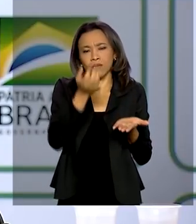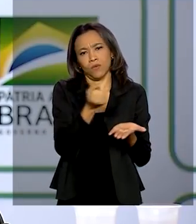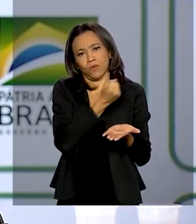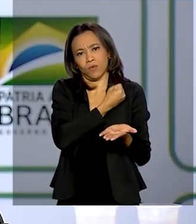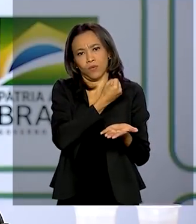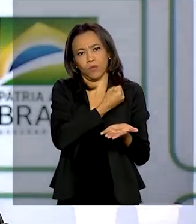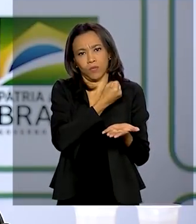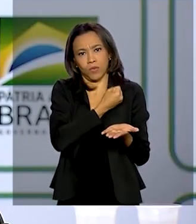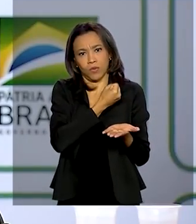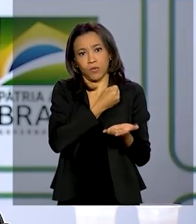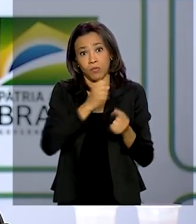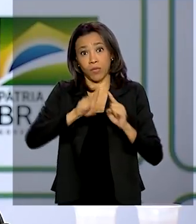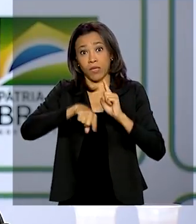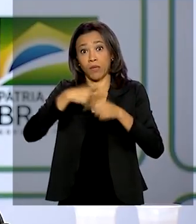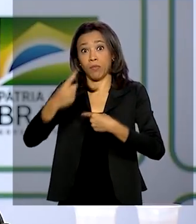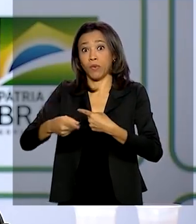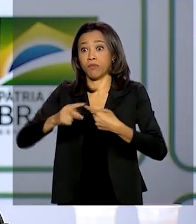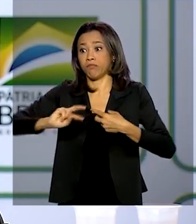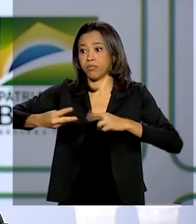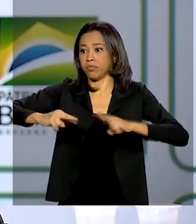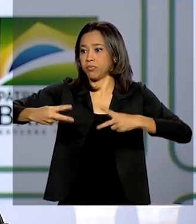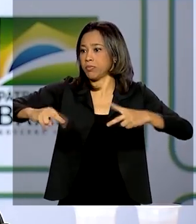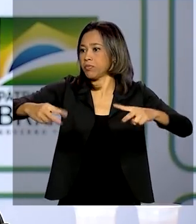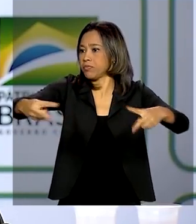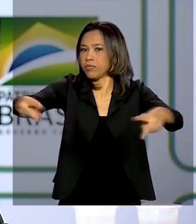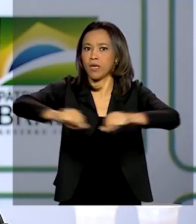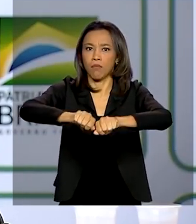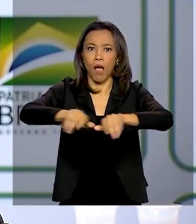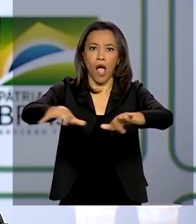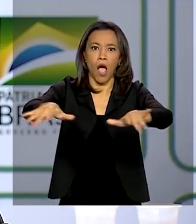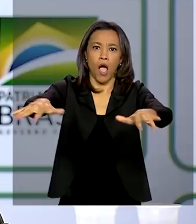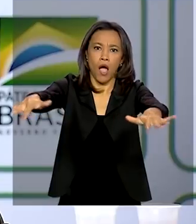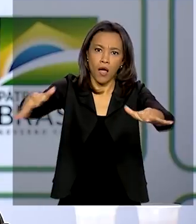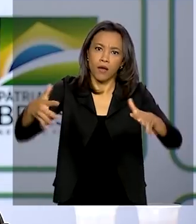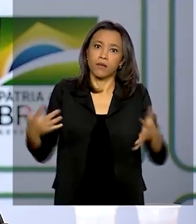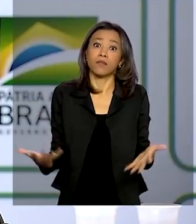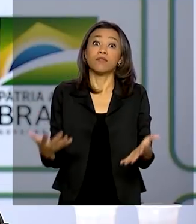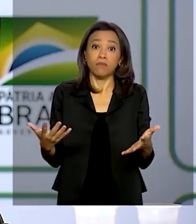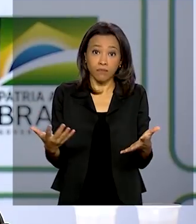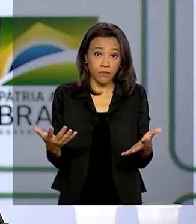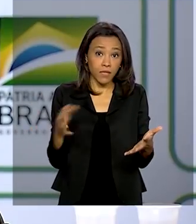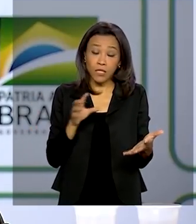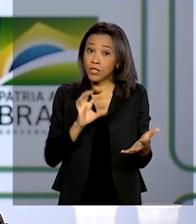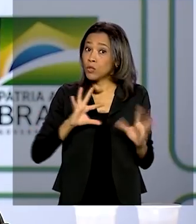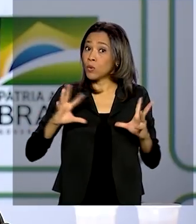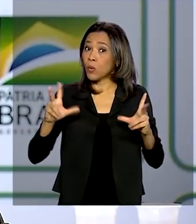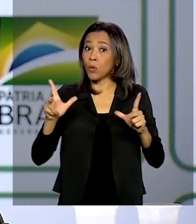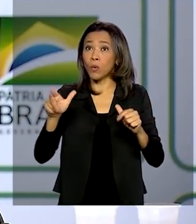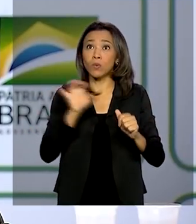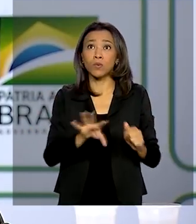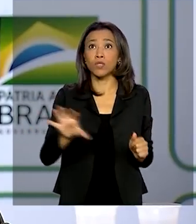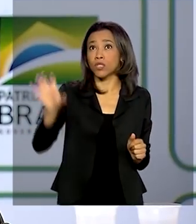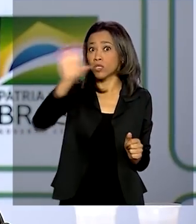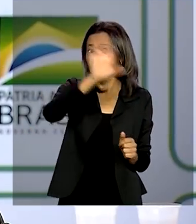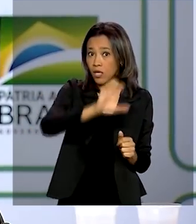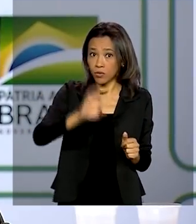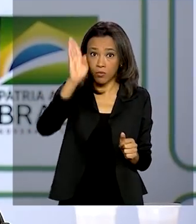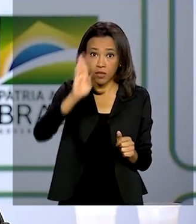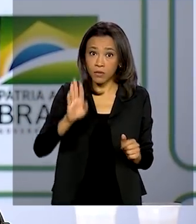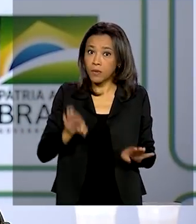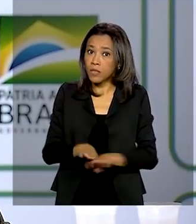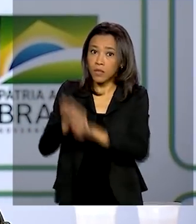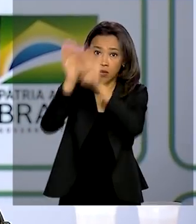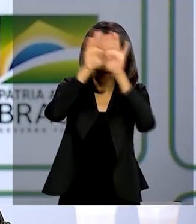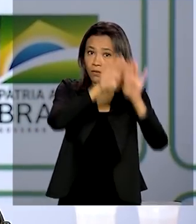praticamente um efeito cascata de decretação de loki dalcin todo território nacional em